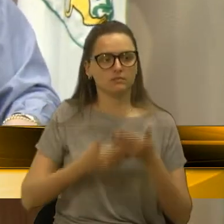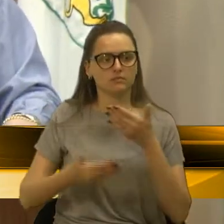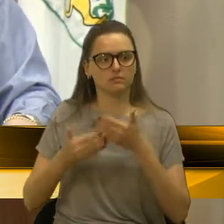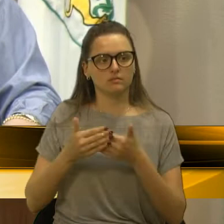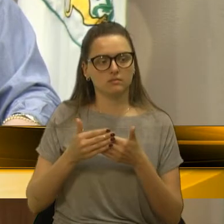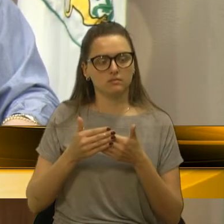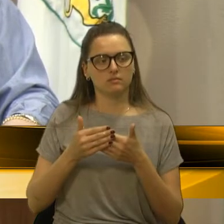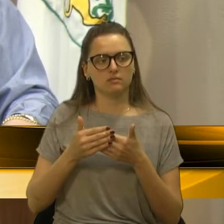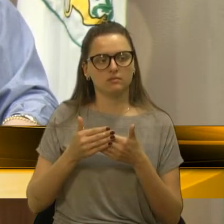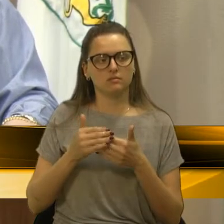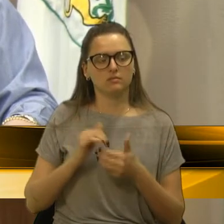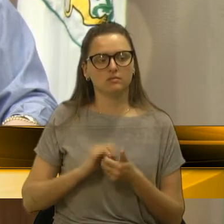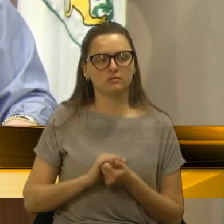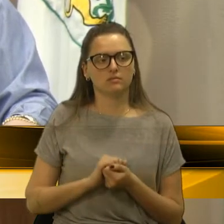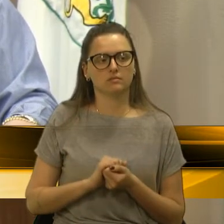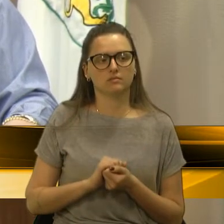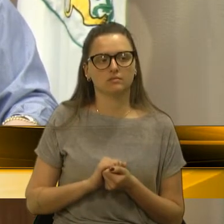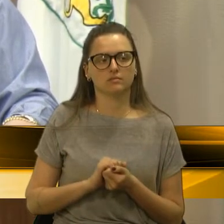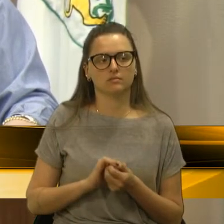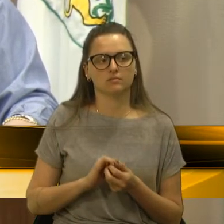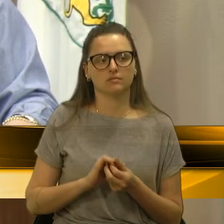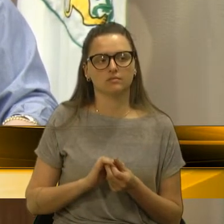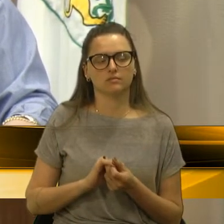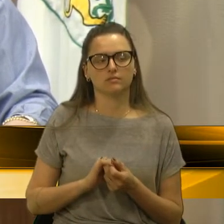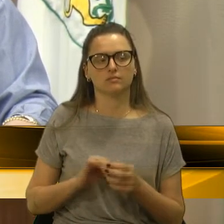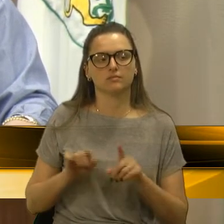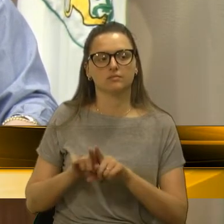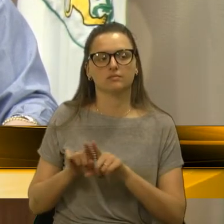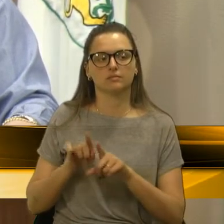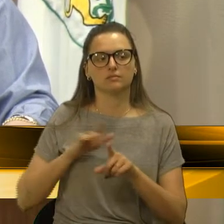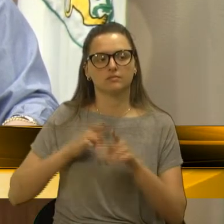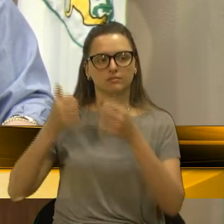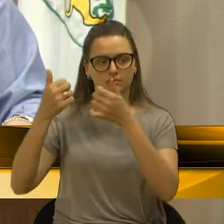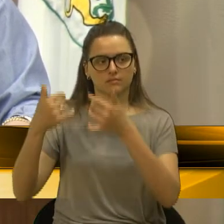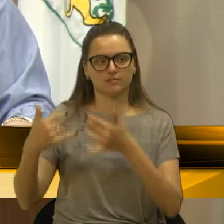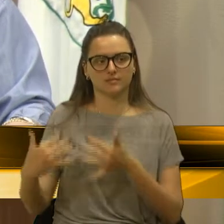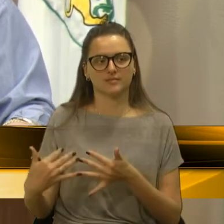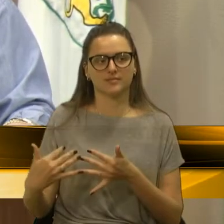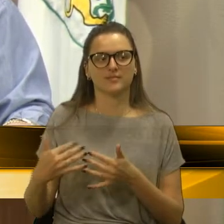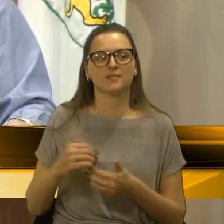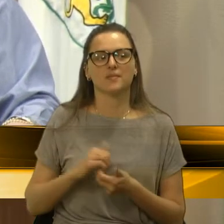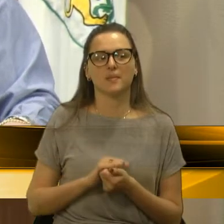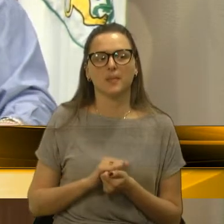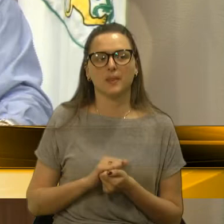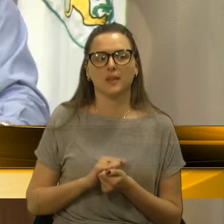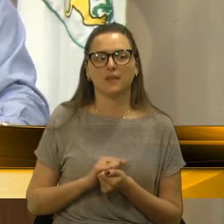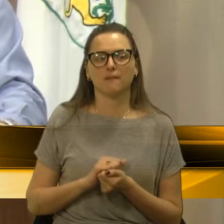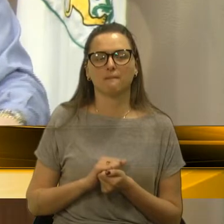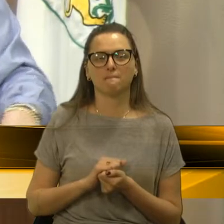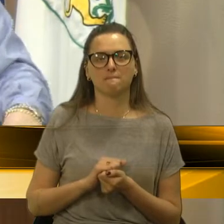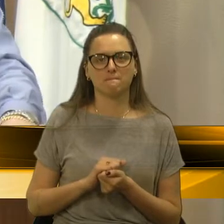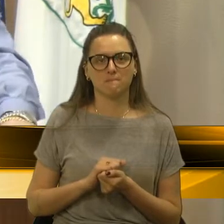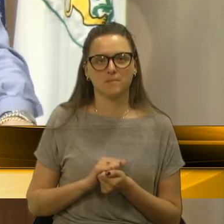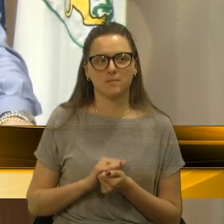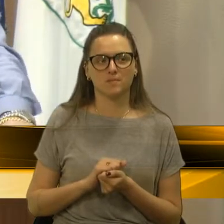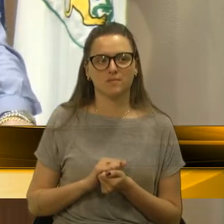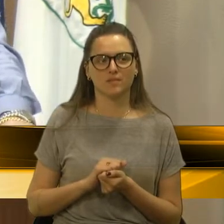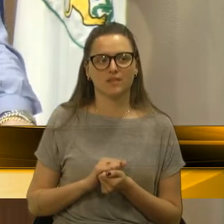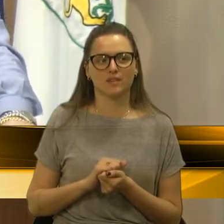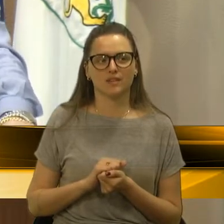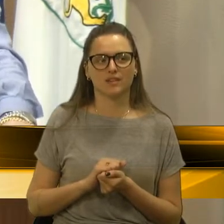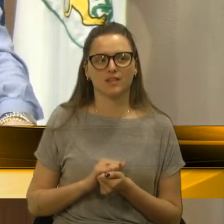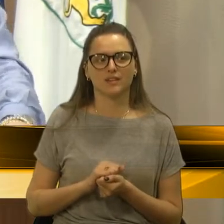propostos, e vir a esta casa, mas tentando se justificar de que o plano que fizemos é um plano ruim.